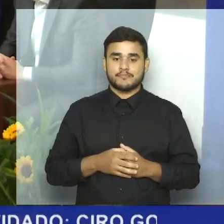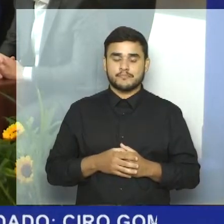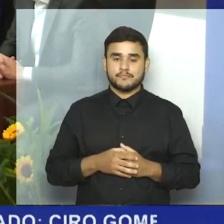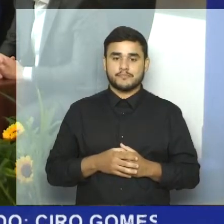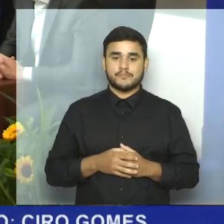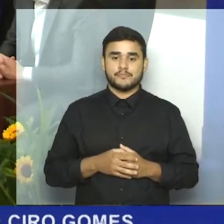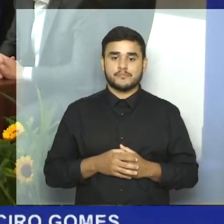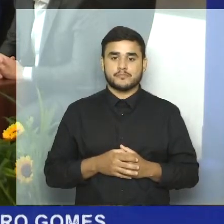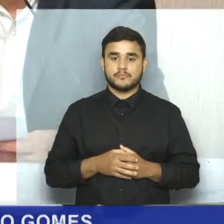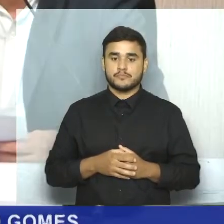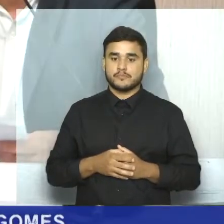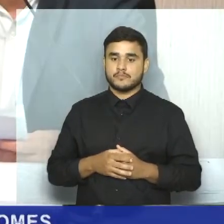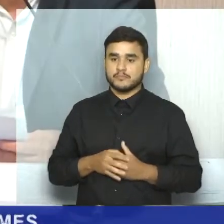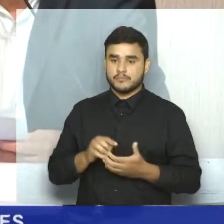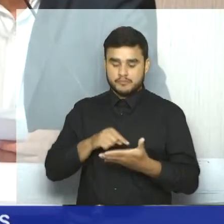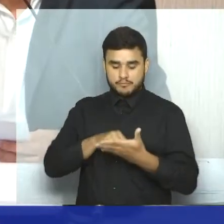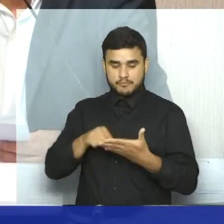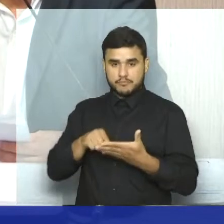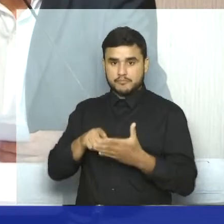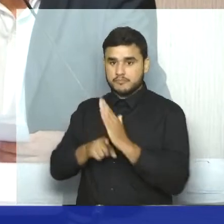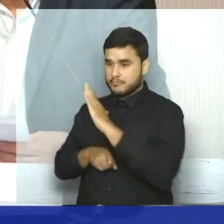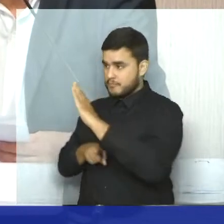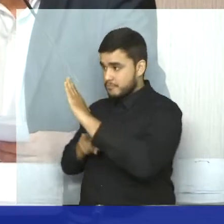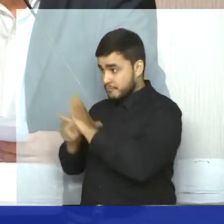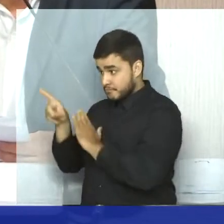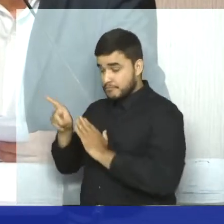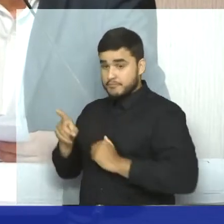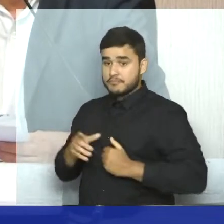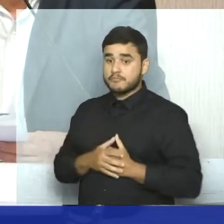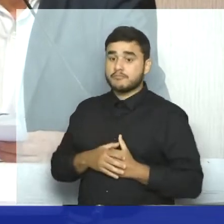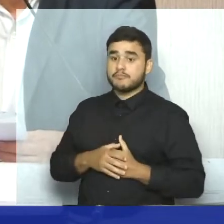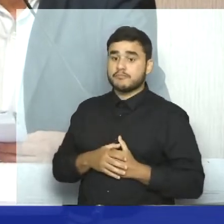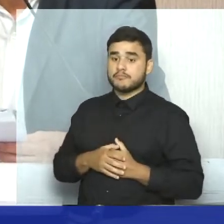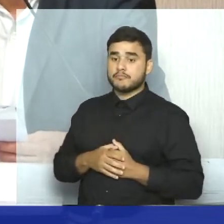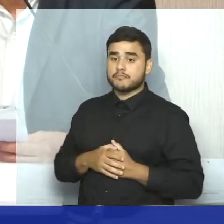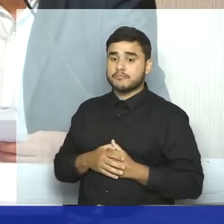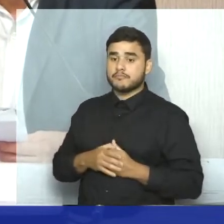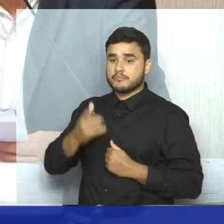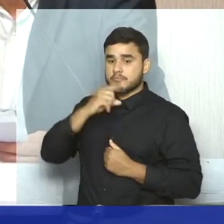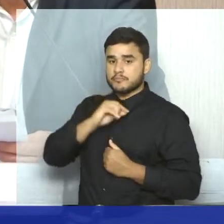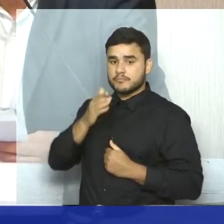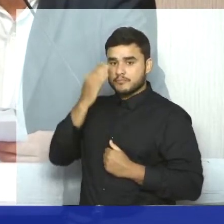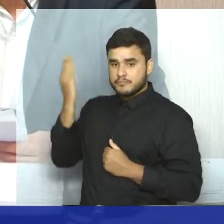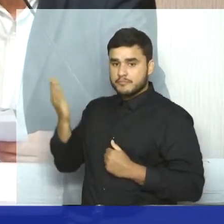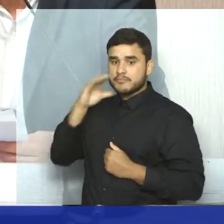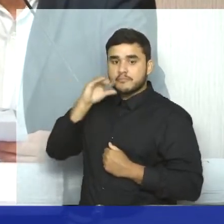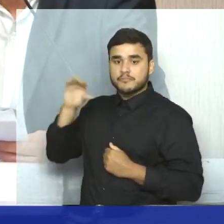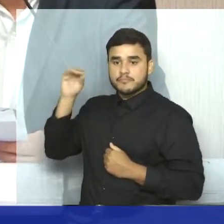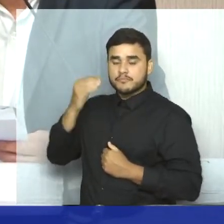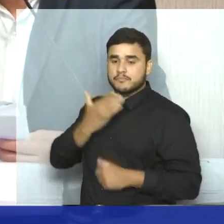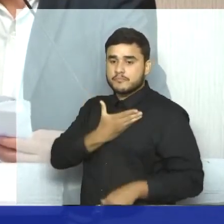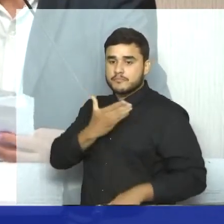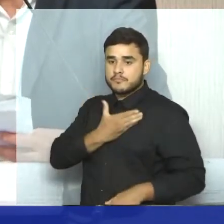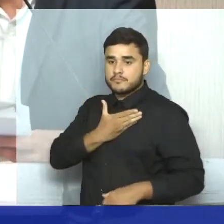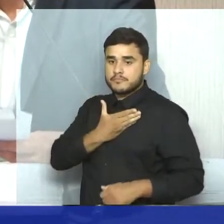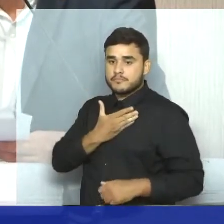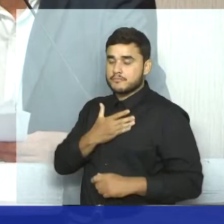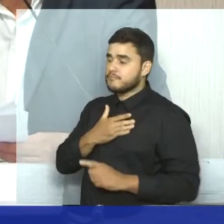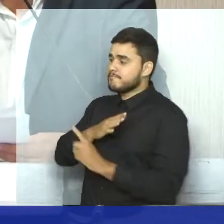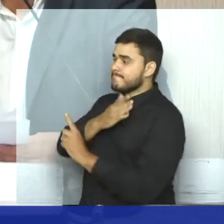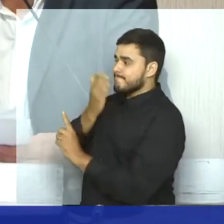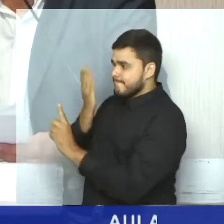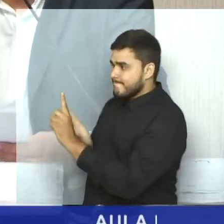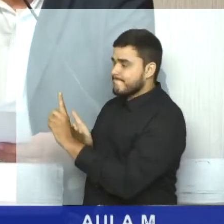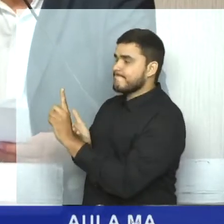vou fazer aqui do jeito que a pessoa escreveu. Isso. Pergunta endereçada ao nobre amigo Ciro Gomes, o qual sou muito fã.